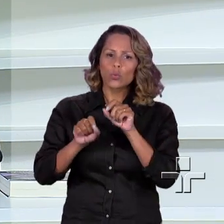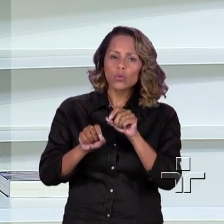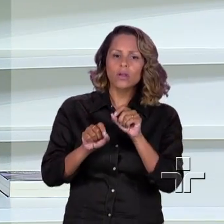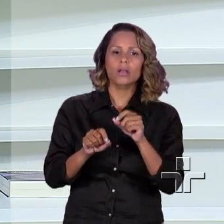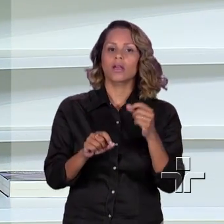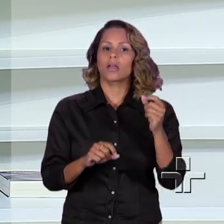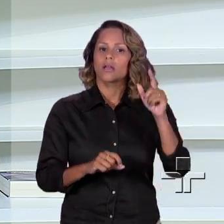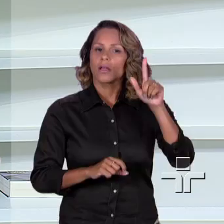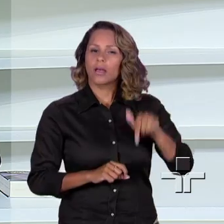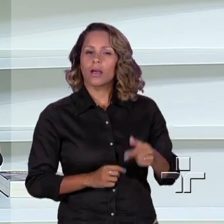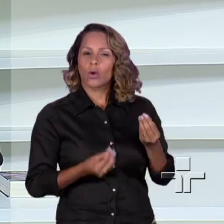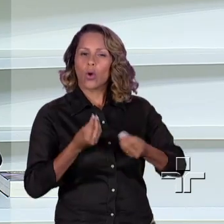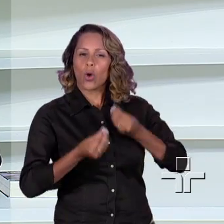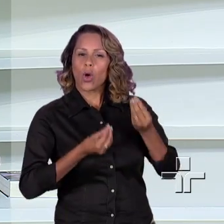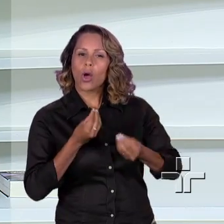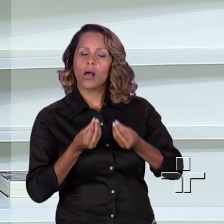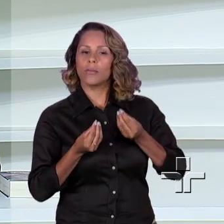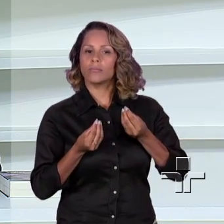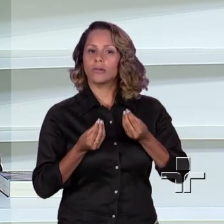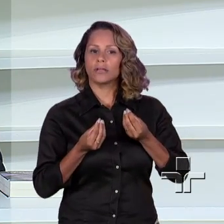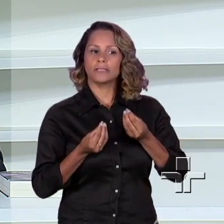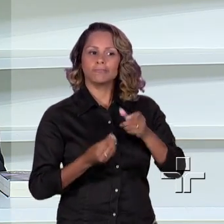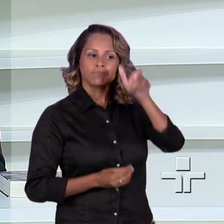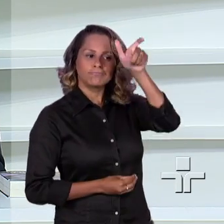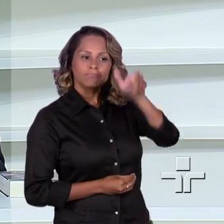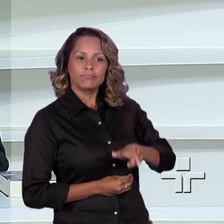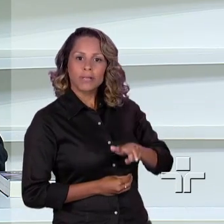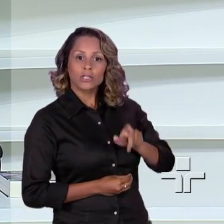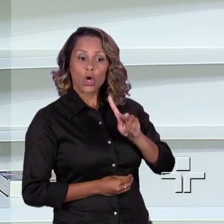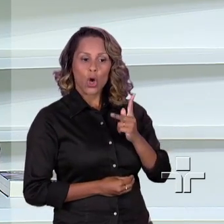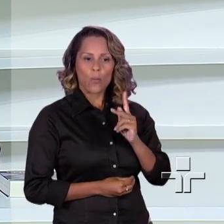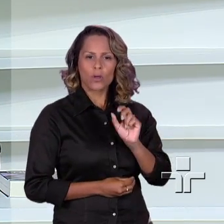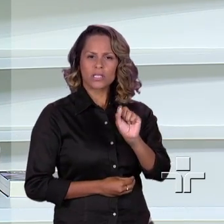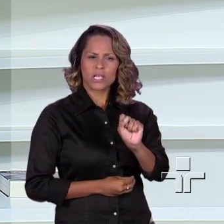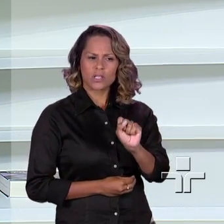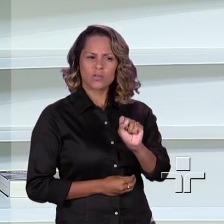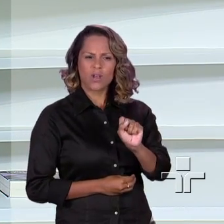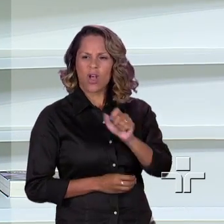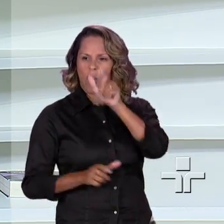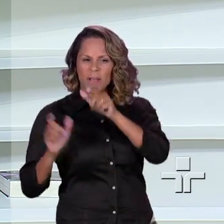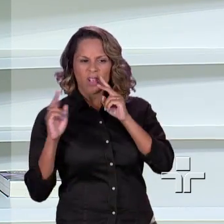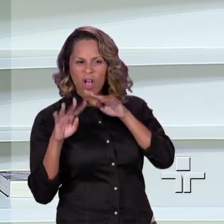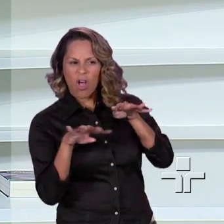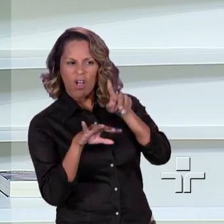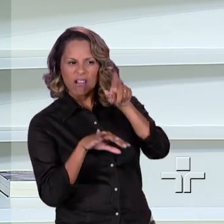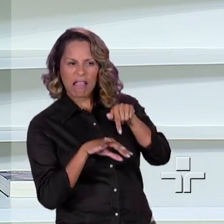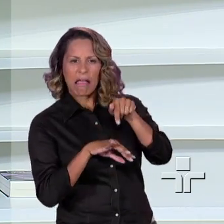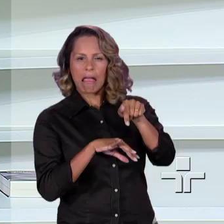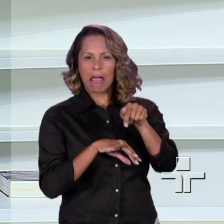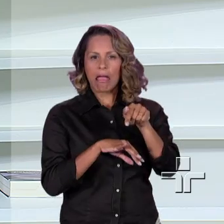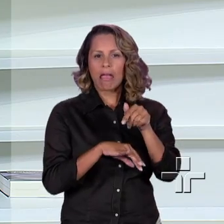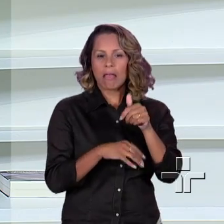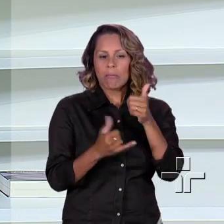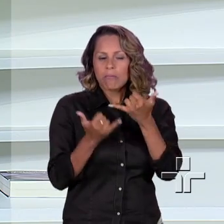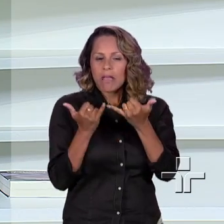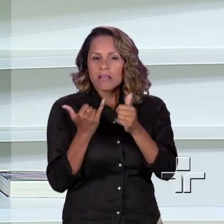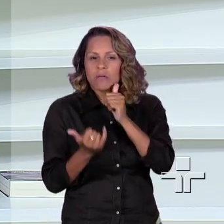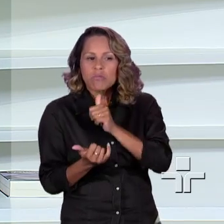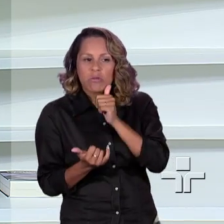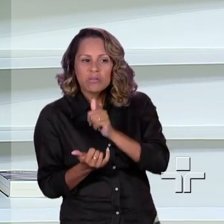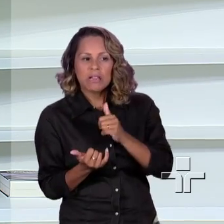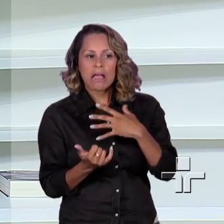esse estereótipo do homossexual, de ser afeminado e, ao mesmo tempo, ter que fazer um